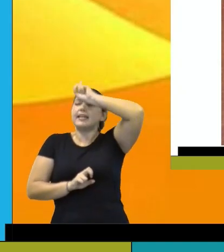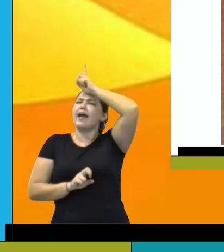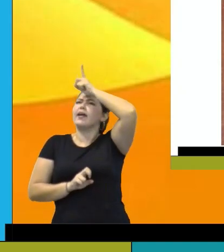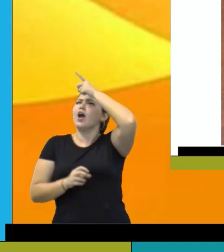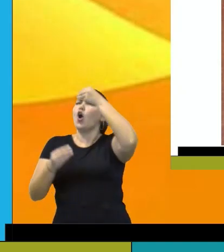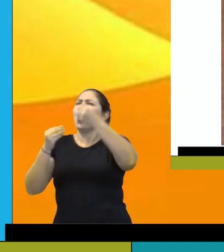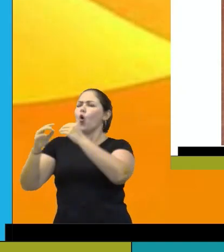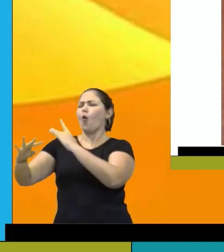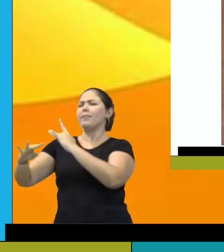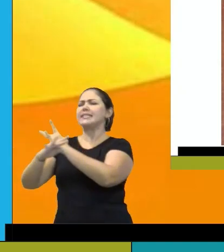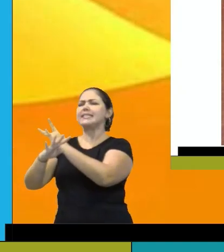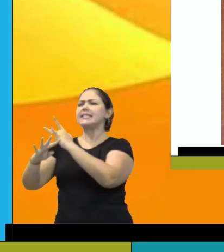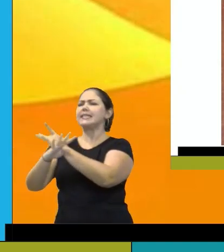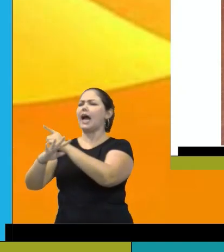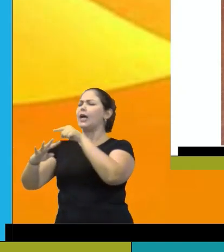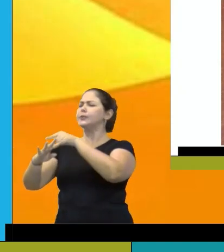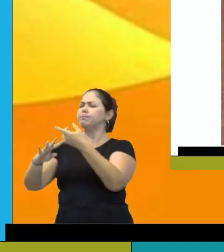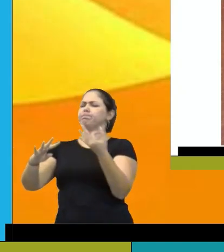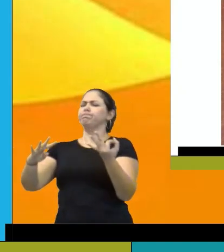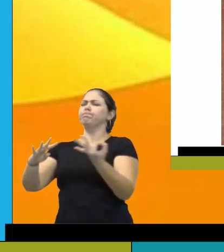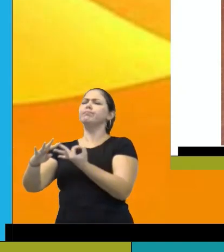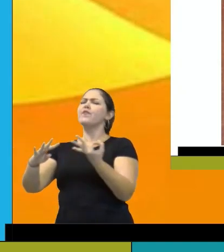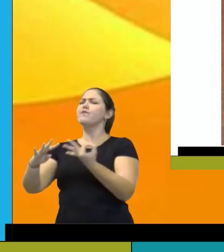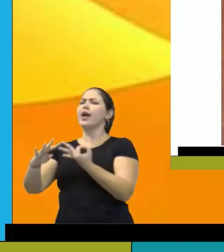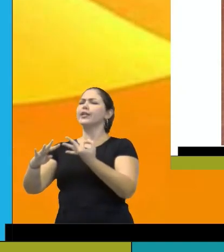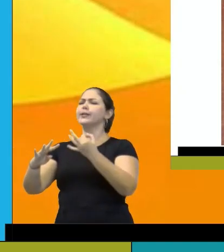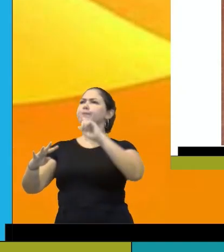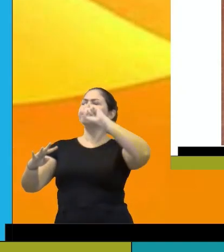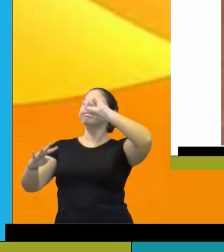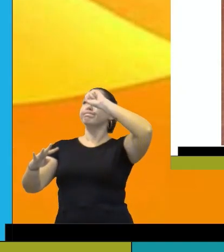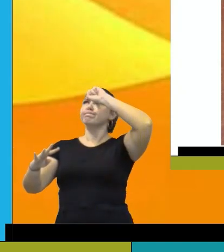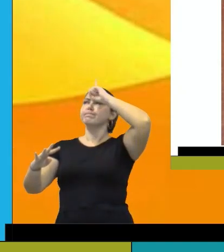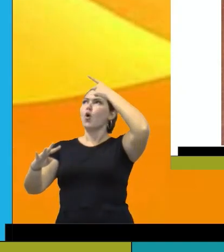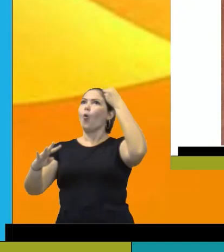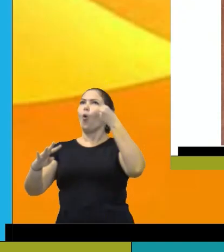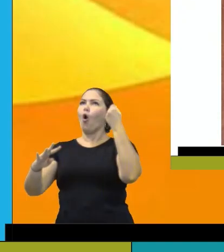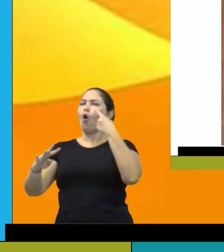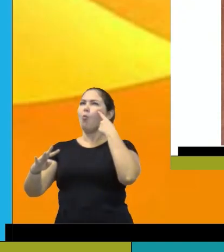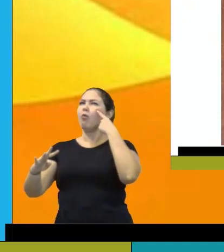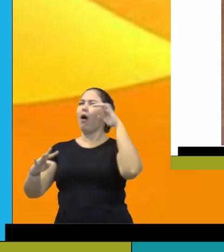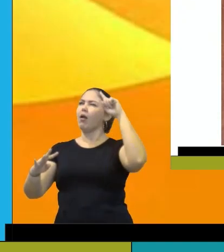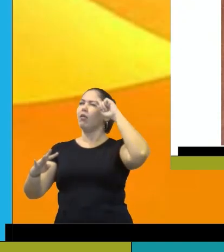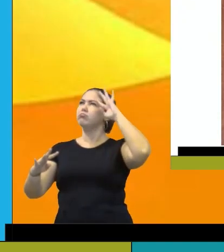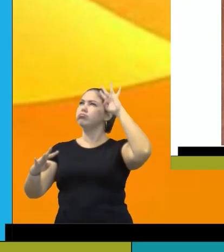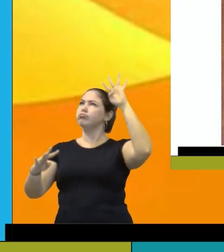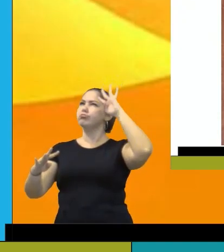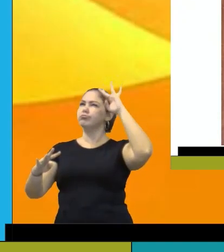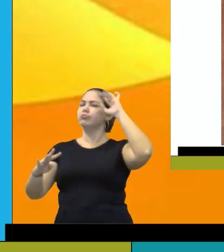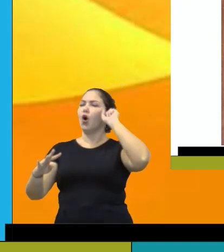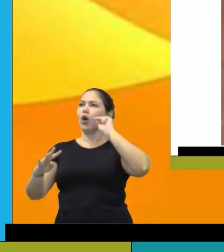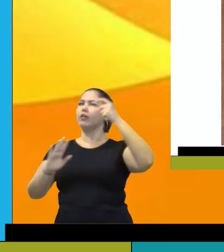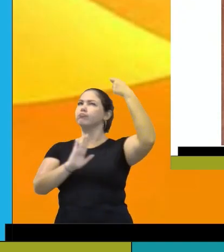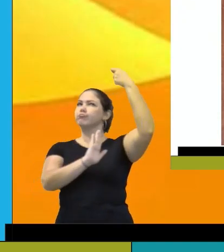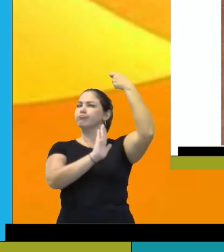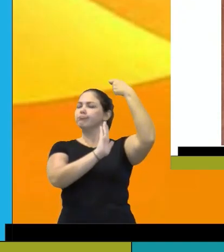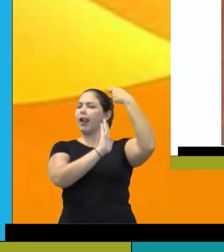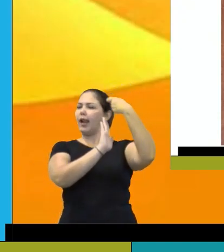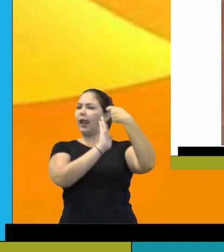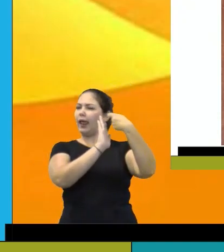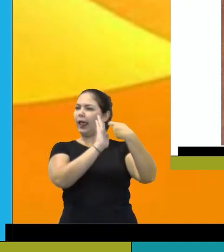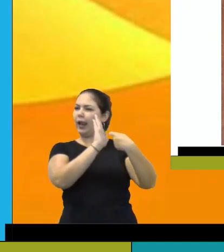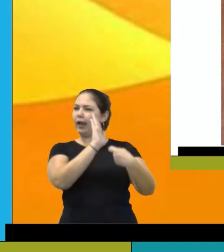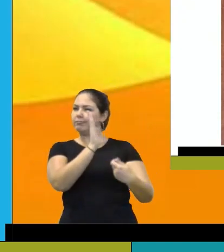cidade. Quando eu falo da idealização de cidade no pensamento de Platão, eu destaco em especial aquilo